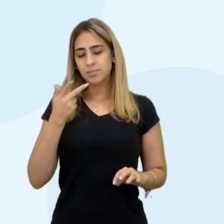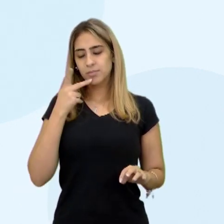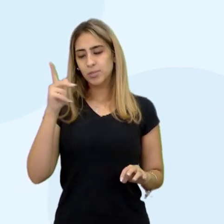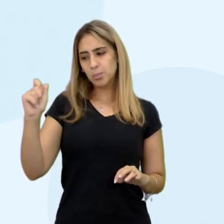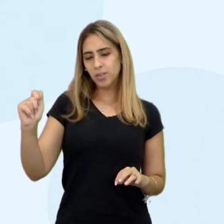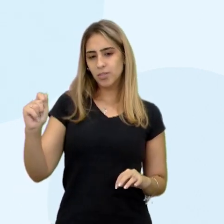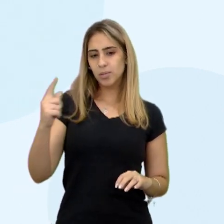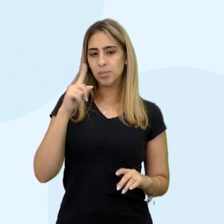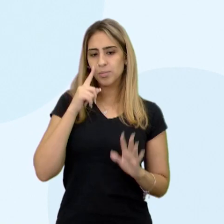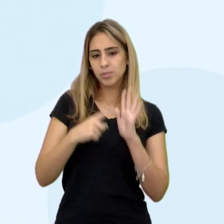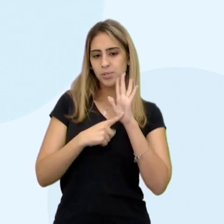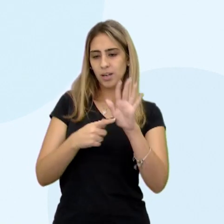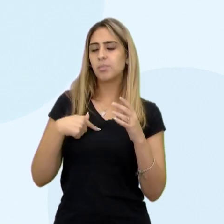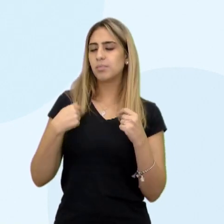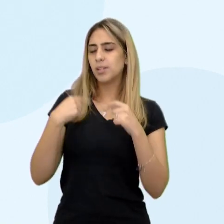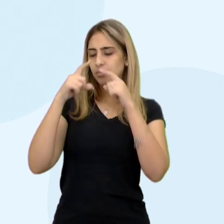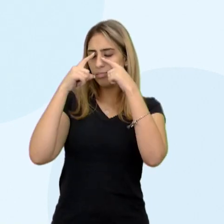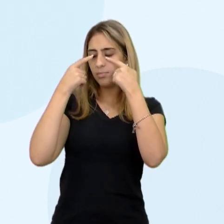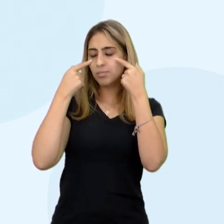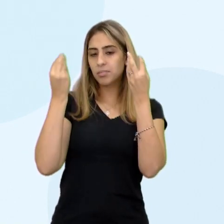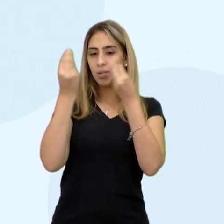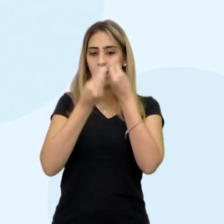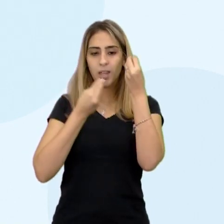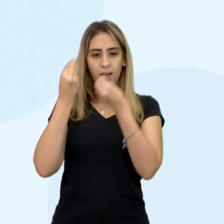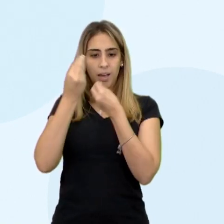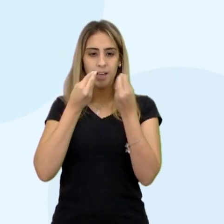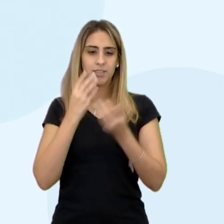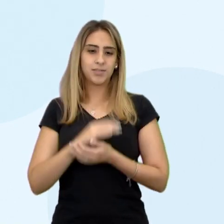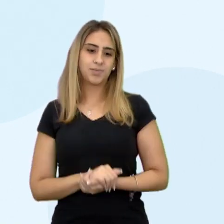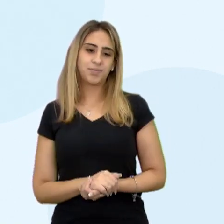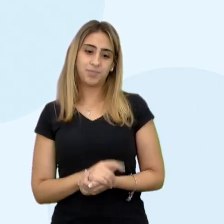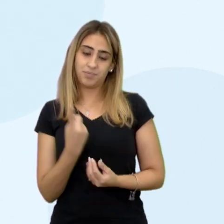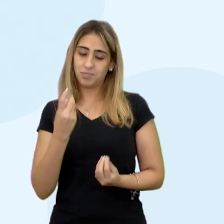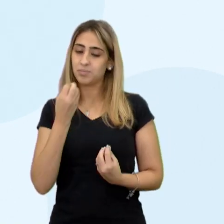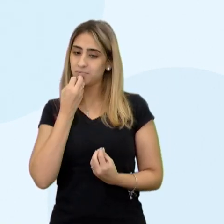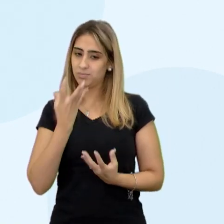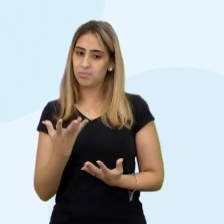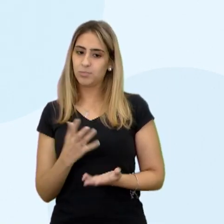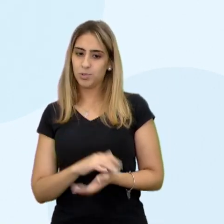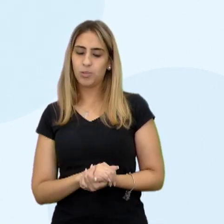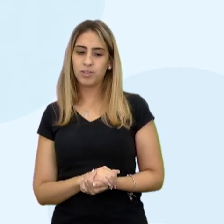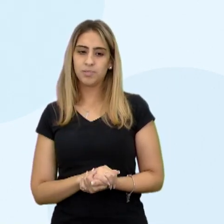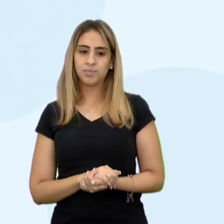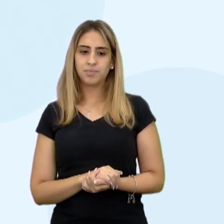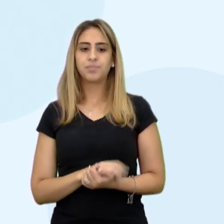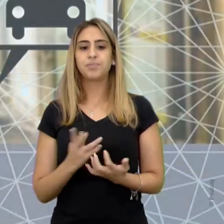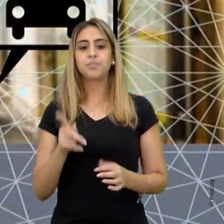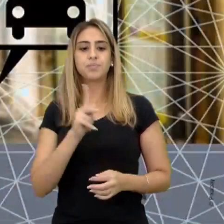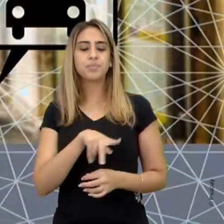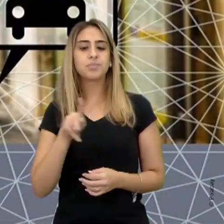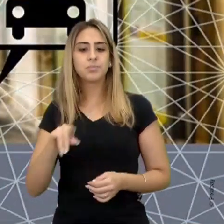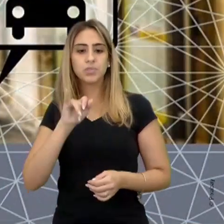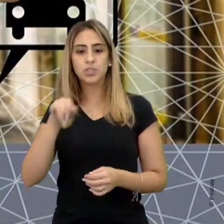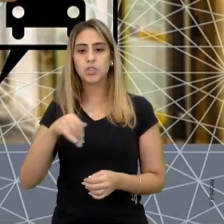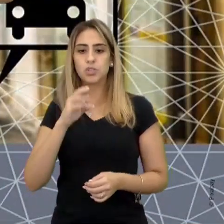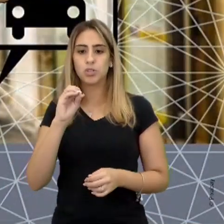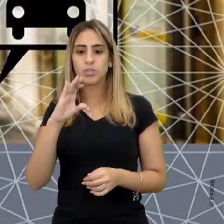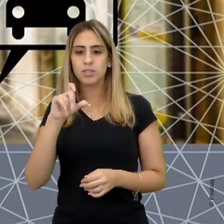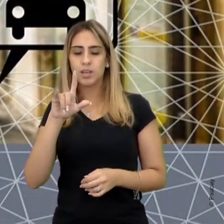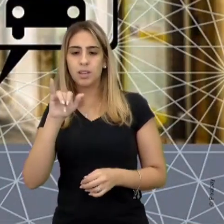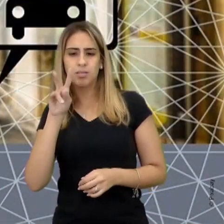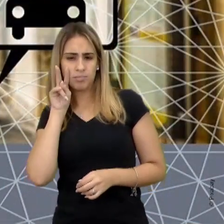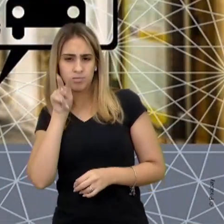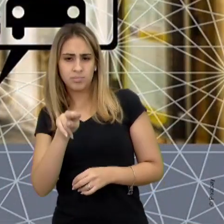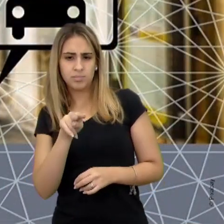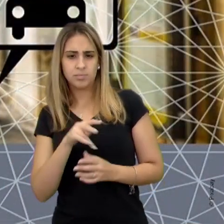mostrar minha make, né? Apareceu ali. Boa associação. Olha só, será que o professor Jocélio, né, que é o artista que